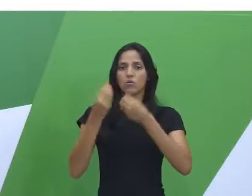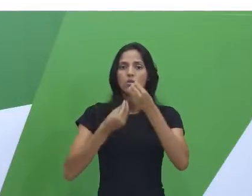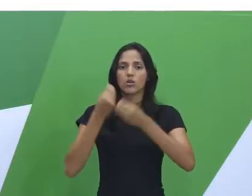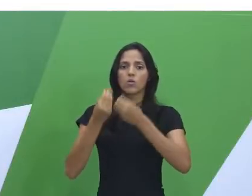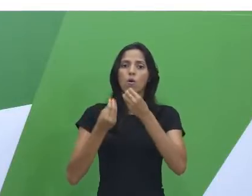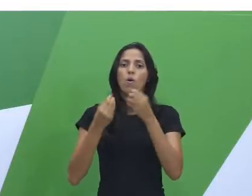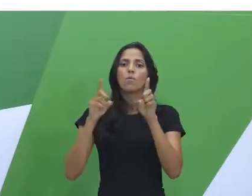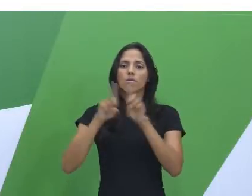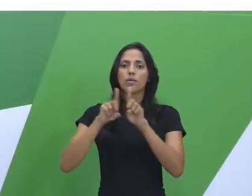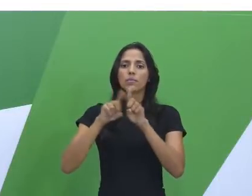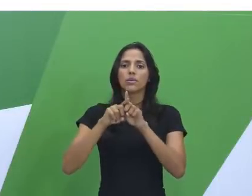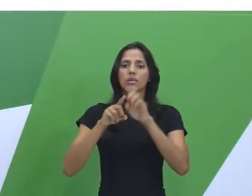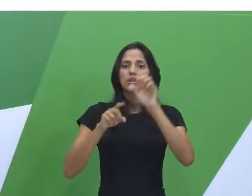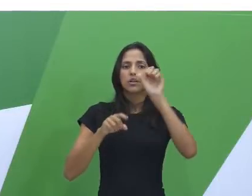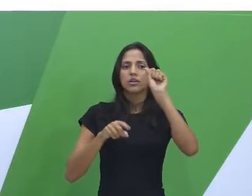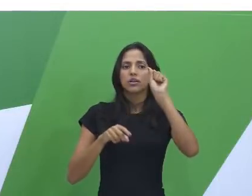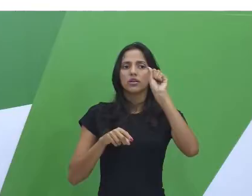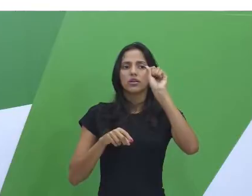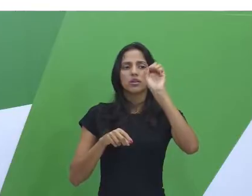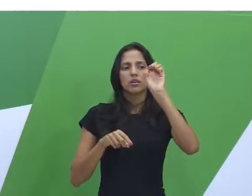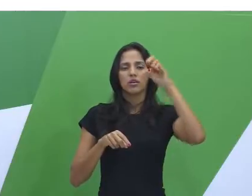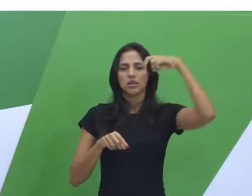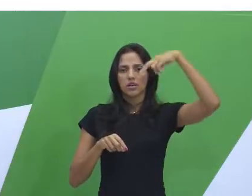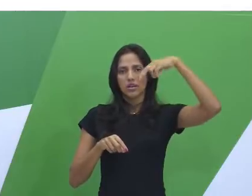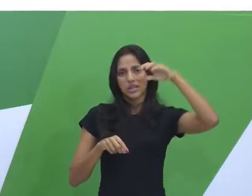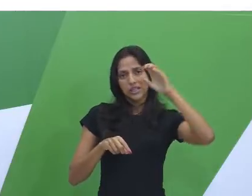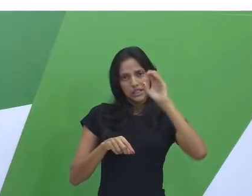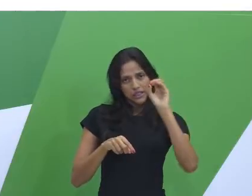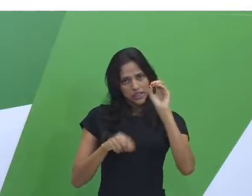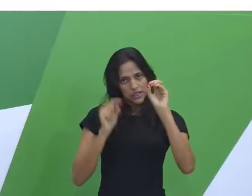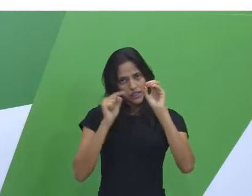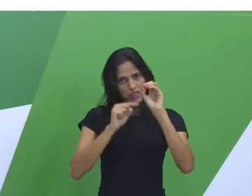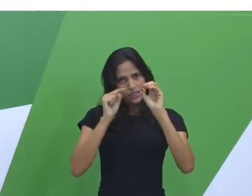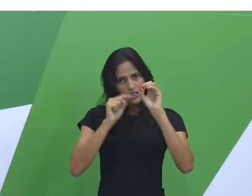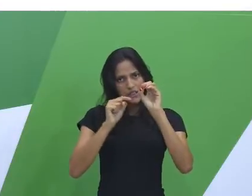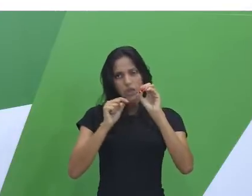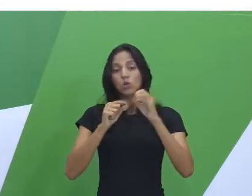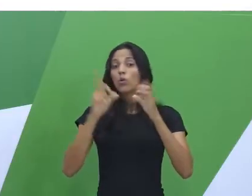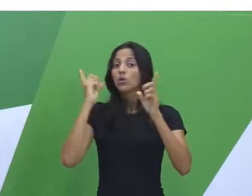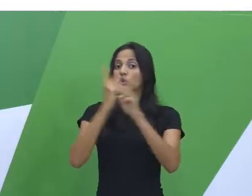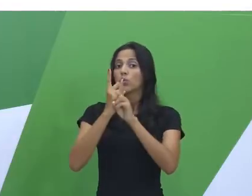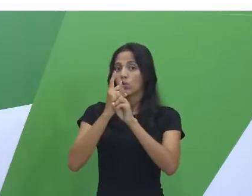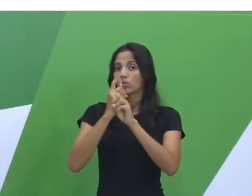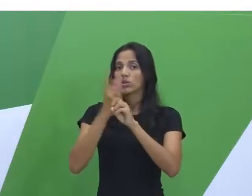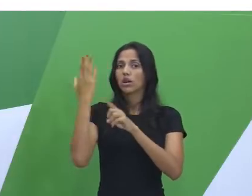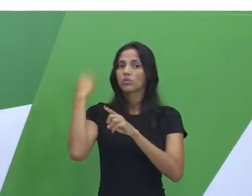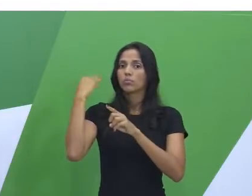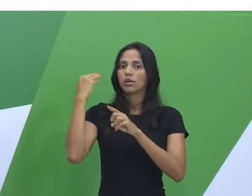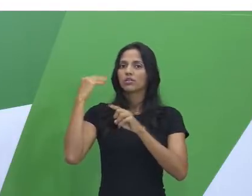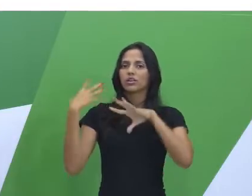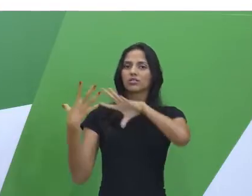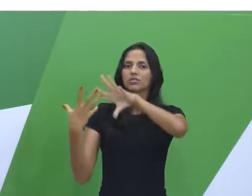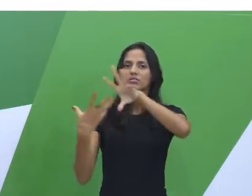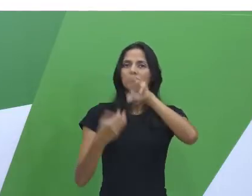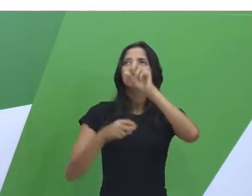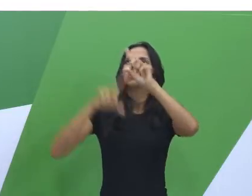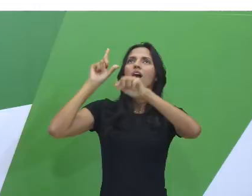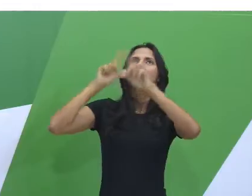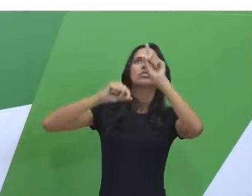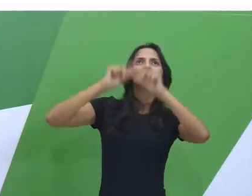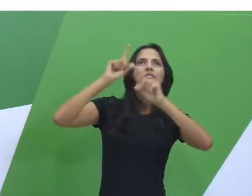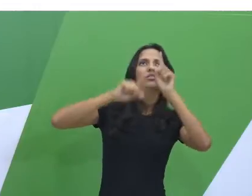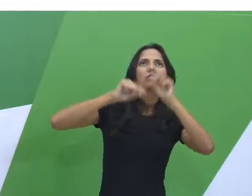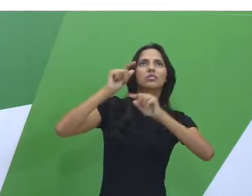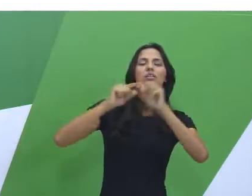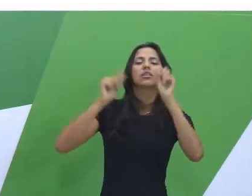árabes. A obra de Ptolomeu, foi lá que foi encontrado sobre astronomia. Beleza? Então, olha, toda